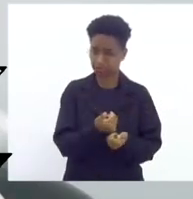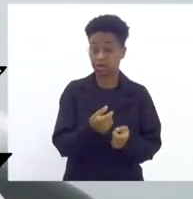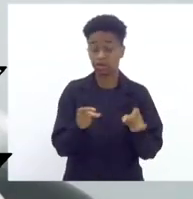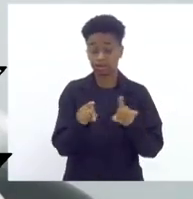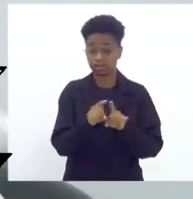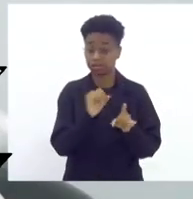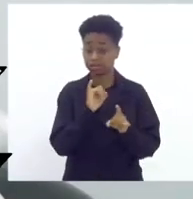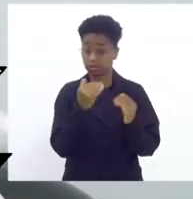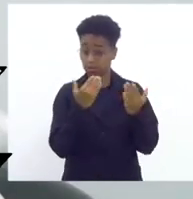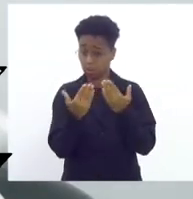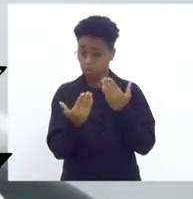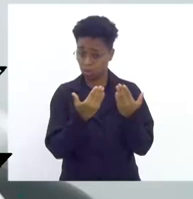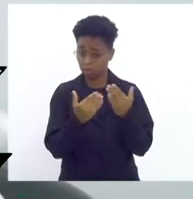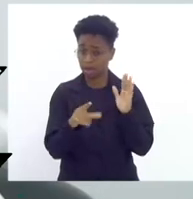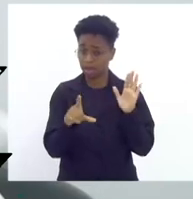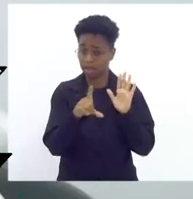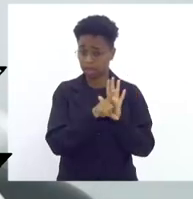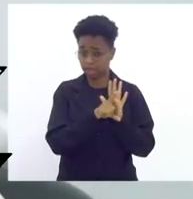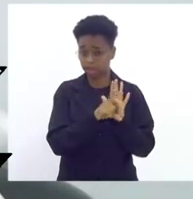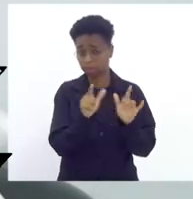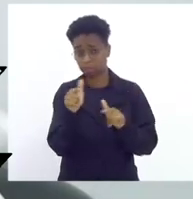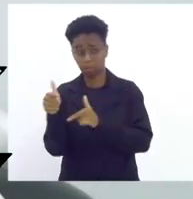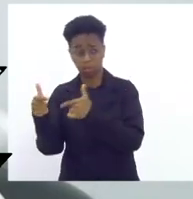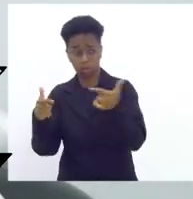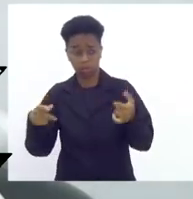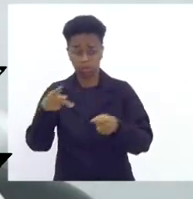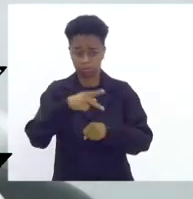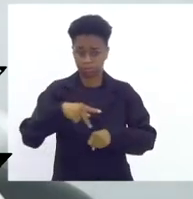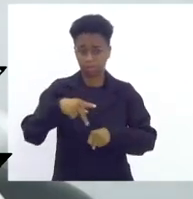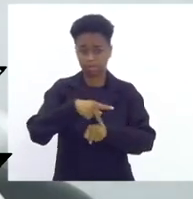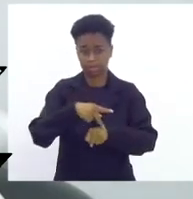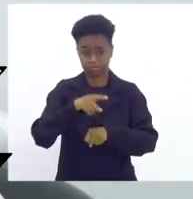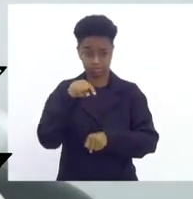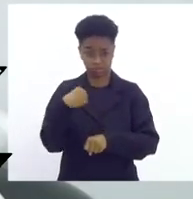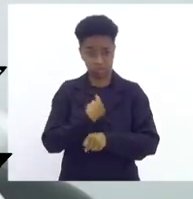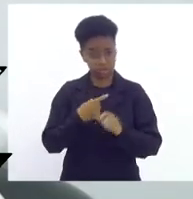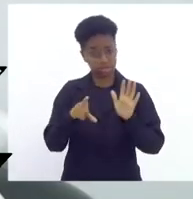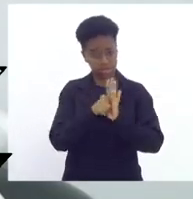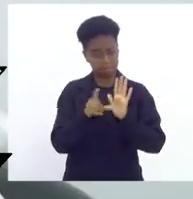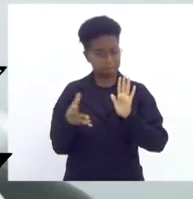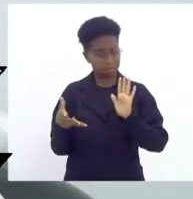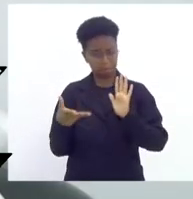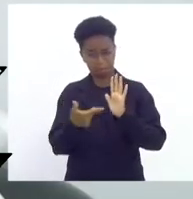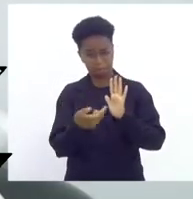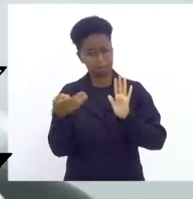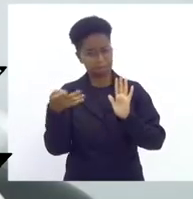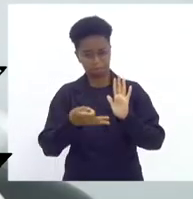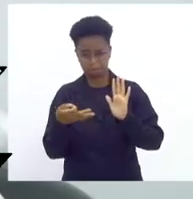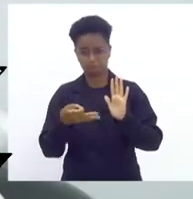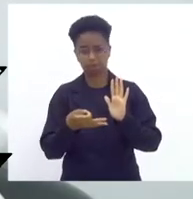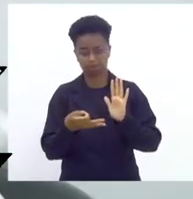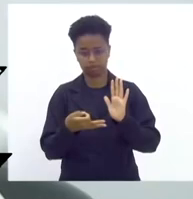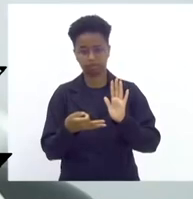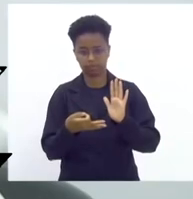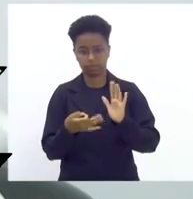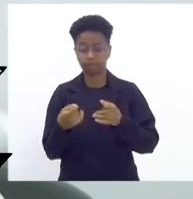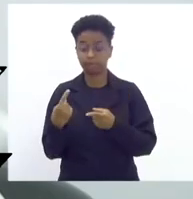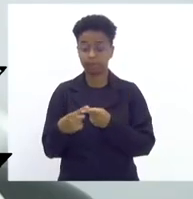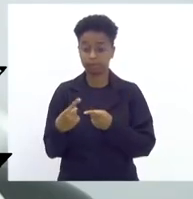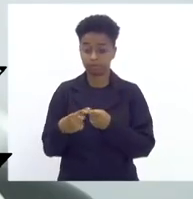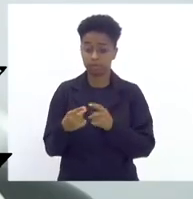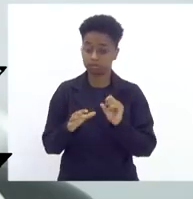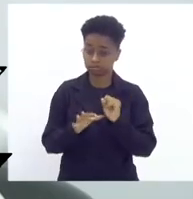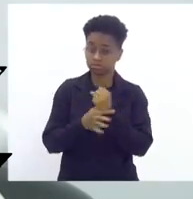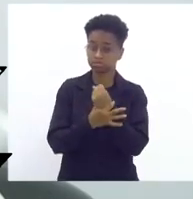em comparação com as normativas internacionais ela é tida como uma excelente lei Exatamente porque